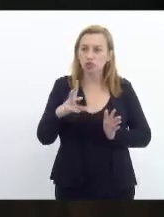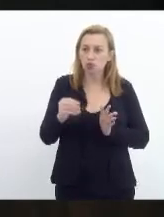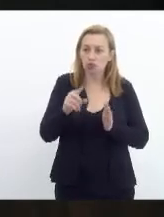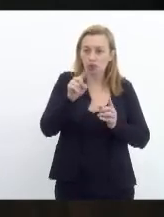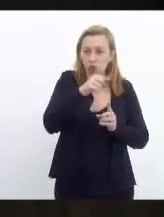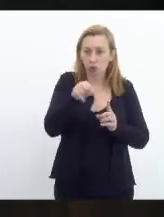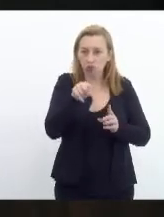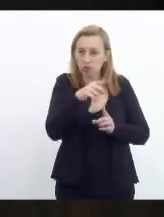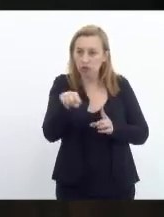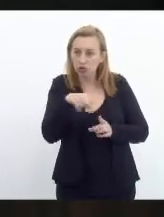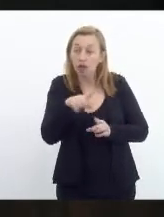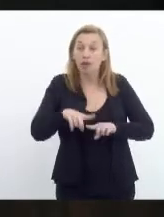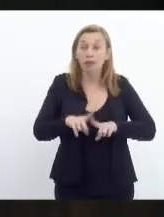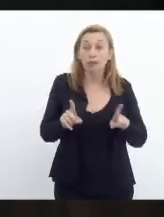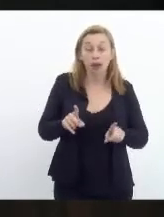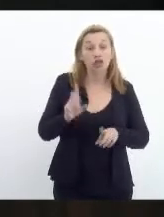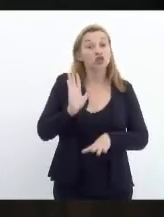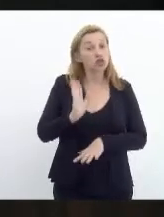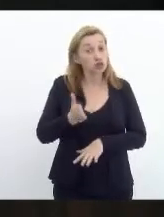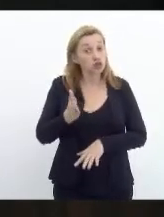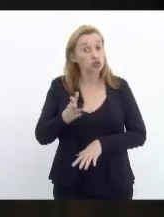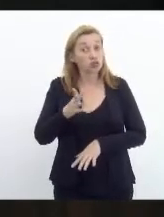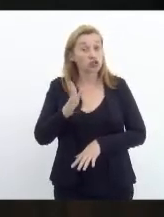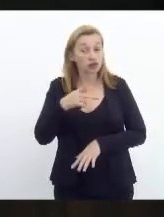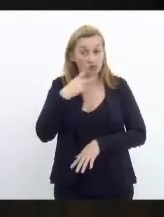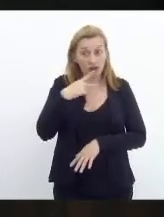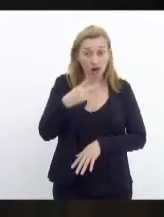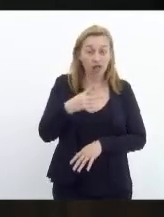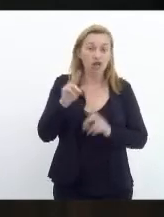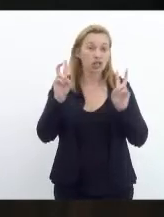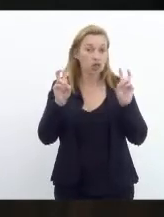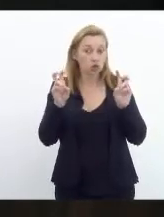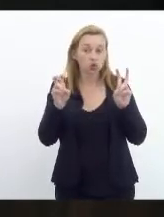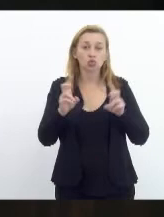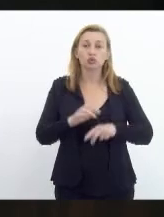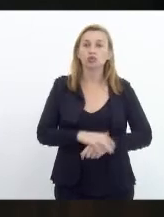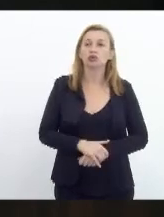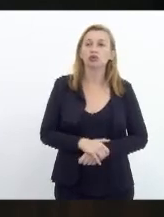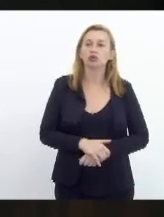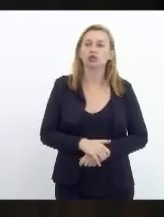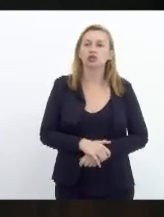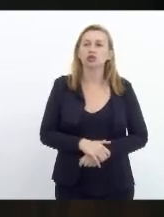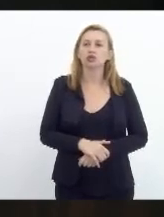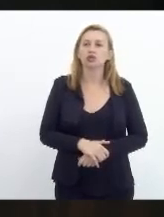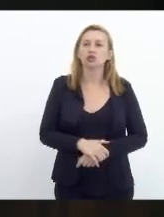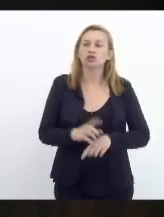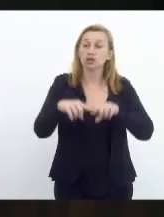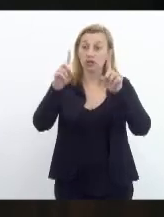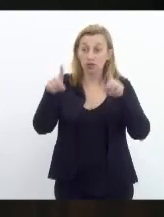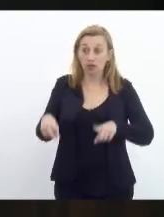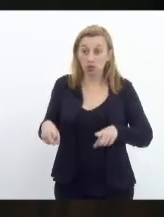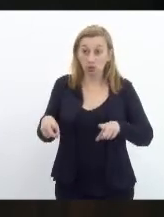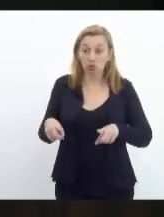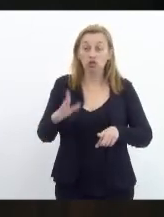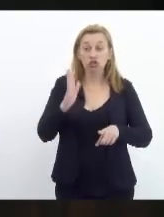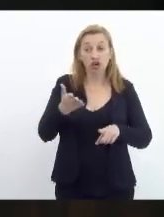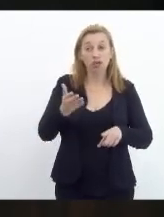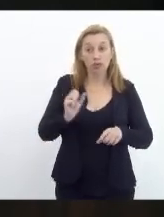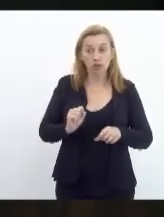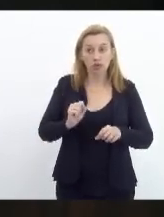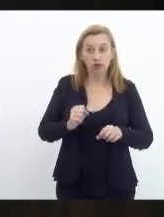cortando. Só que, como eu já disse, essa questão dos servidores que já podem ir para